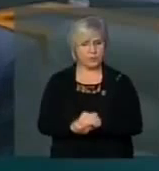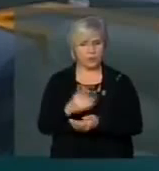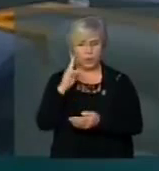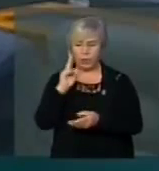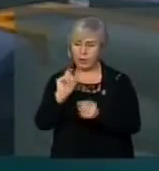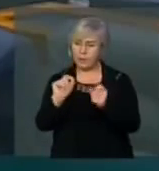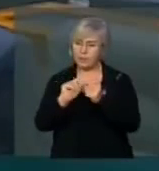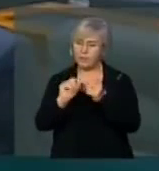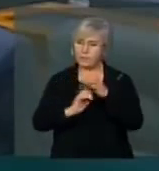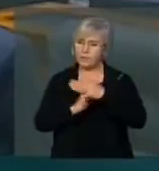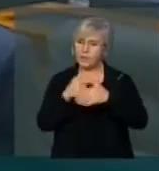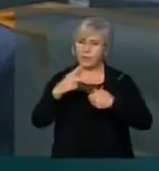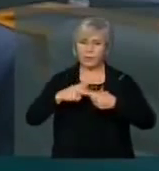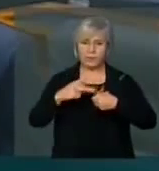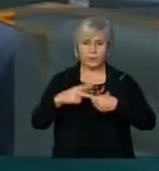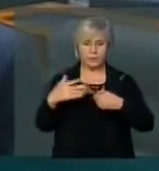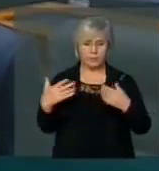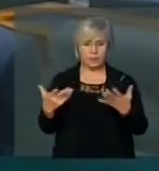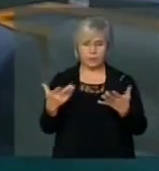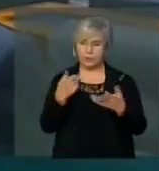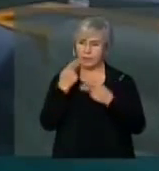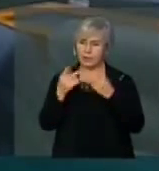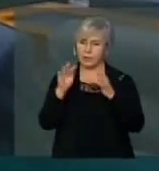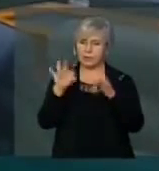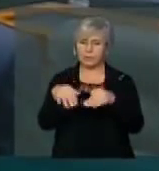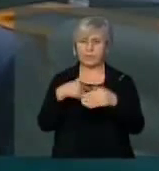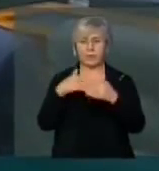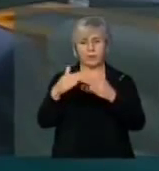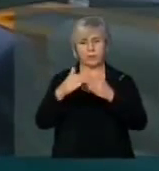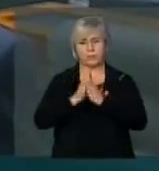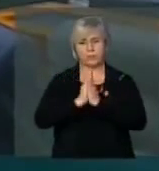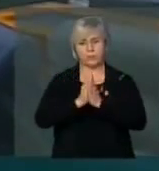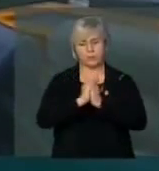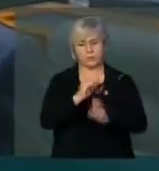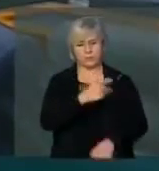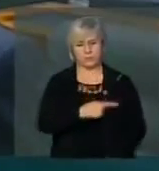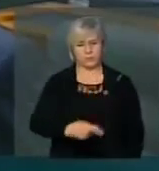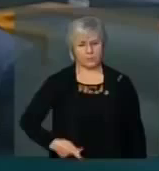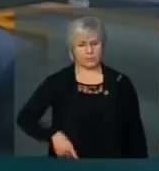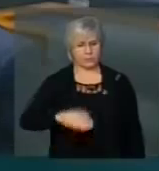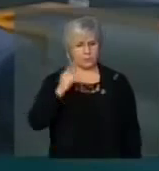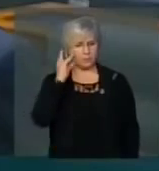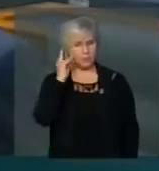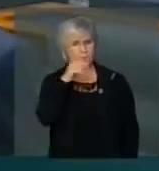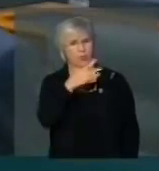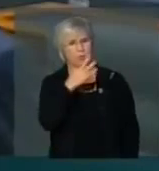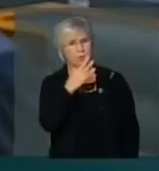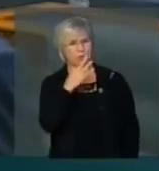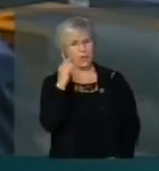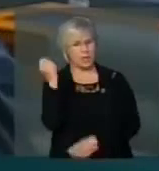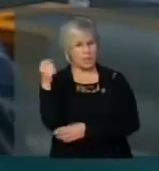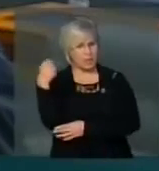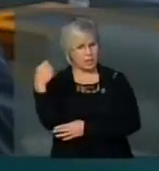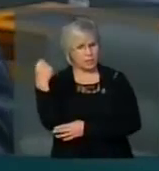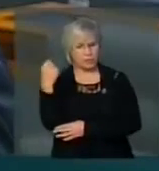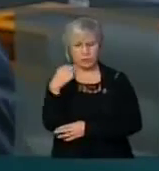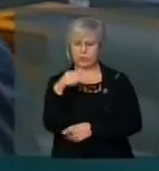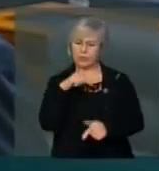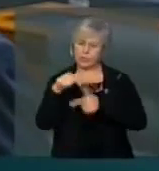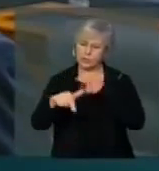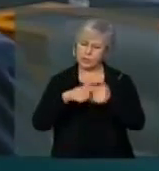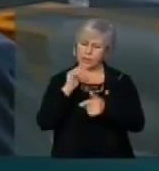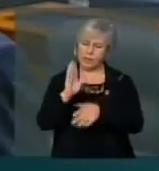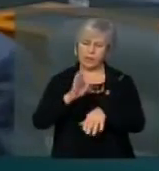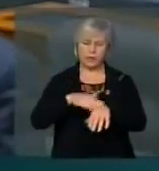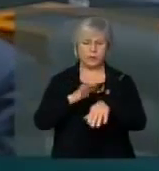fizeram com a Petrobras. Eu vou fazer, para encerrar, presidente, um apelo à presidente Dilma, que conhece o Rio Grande, que trabalhou lá no Rio